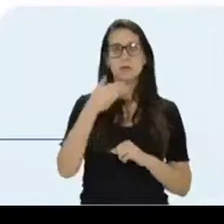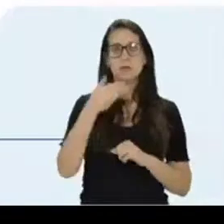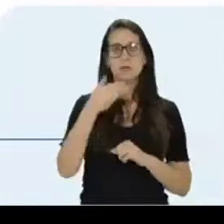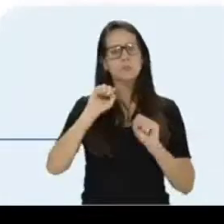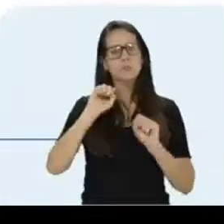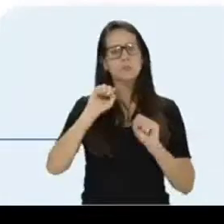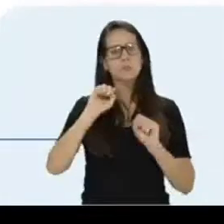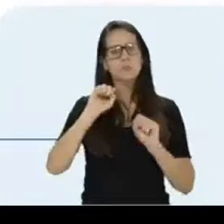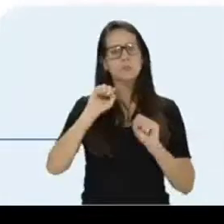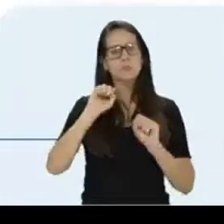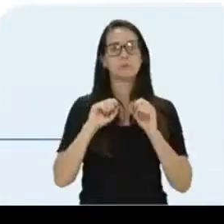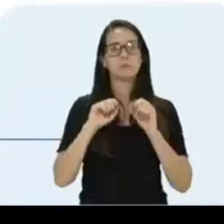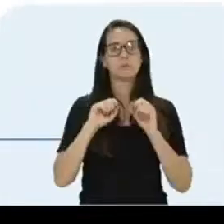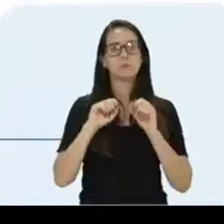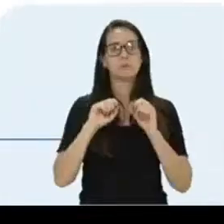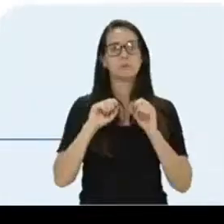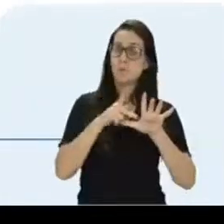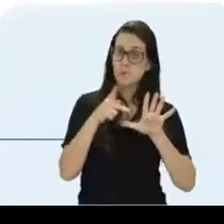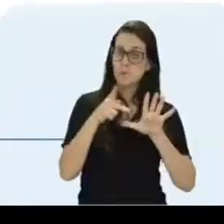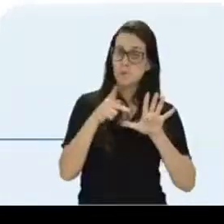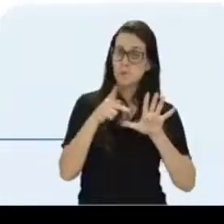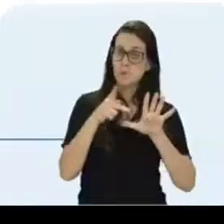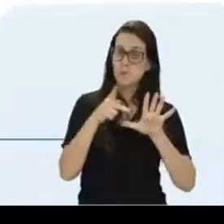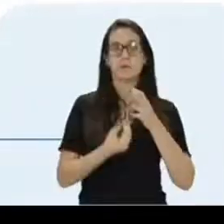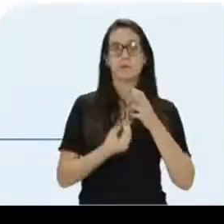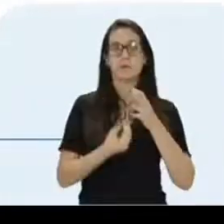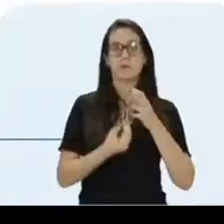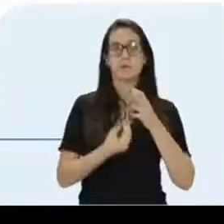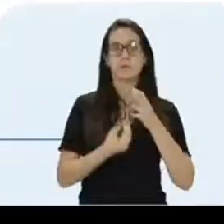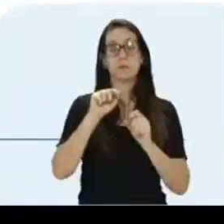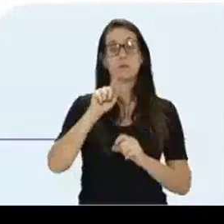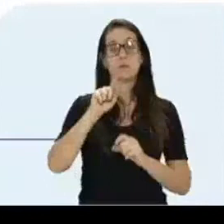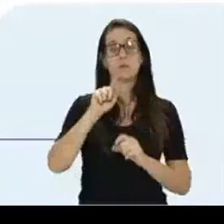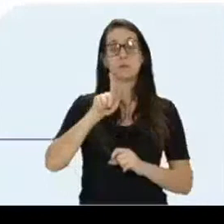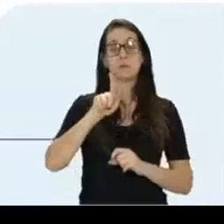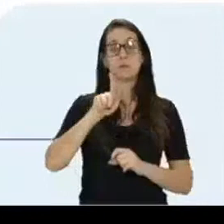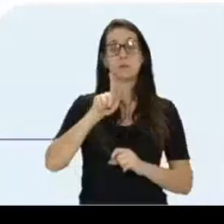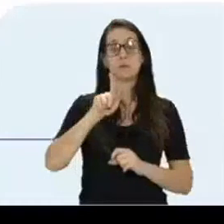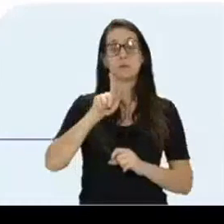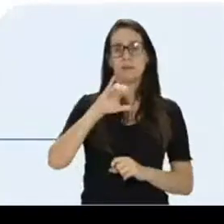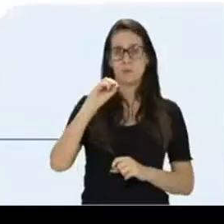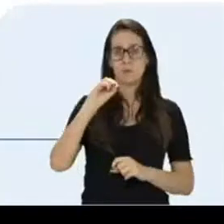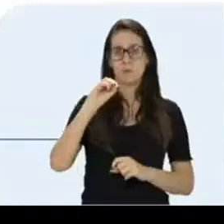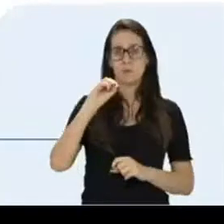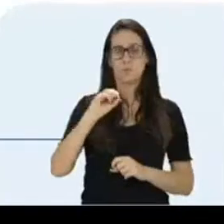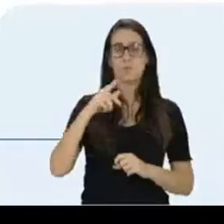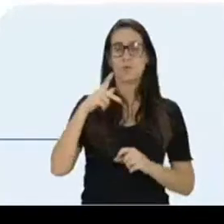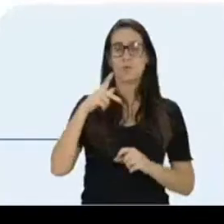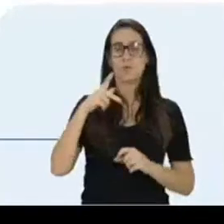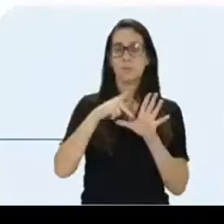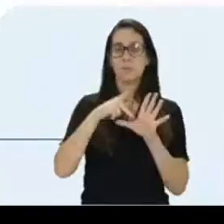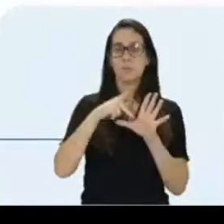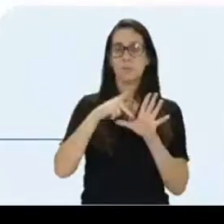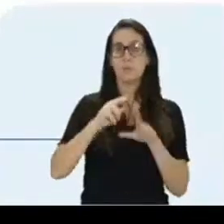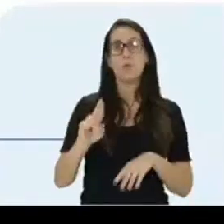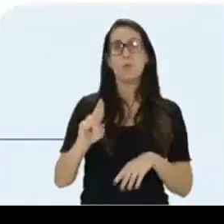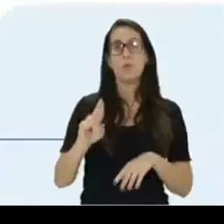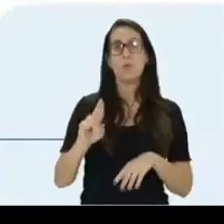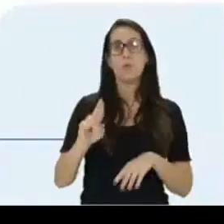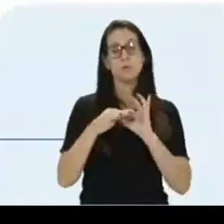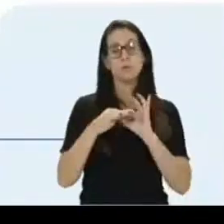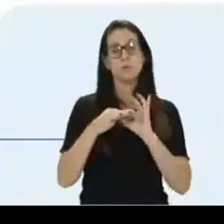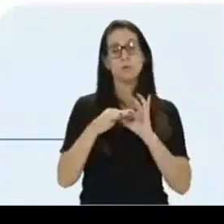estar associados a proteínas, dando origem a glicoproteínas, ou estar associado aos